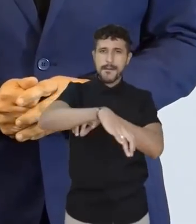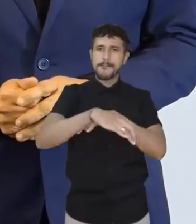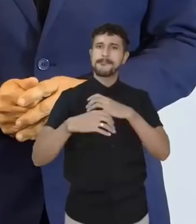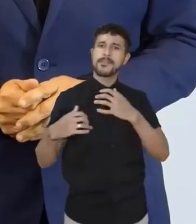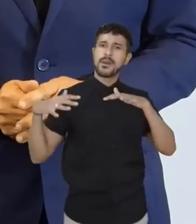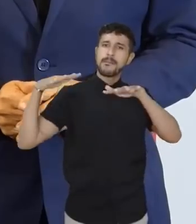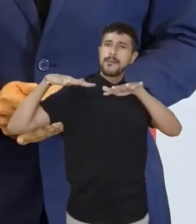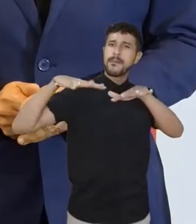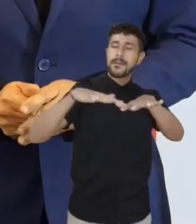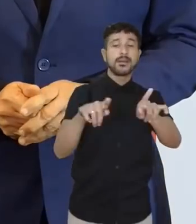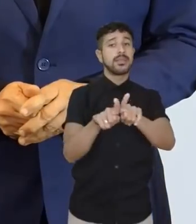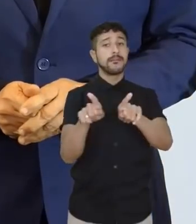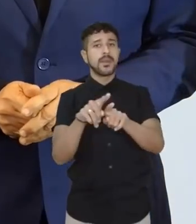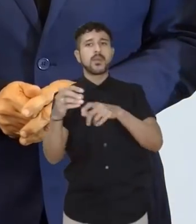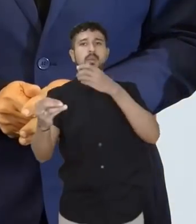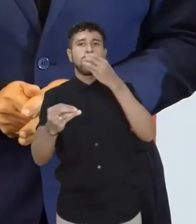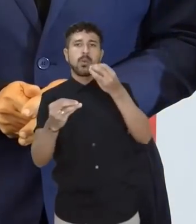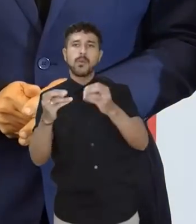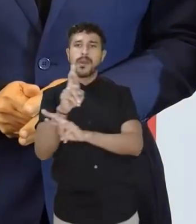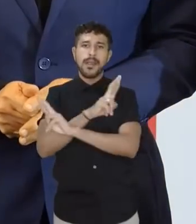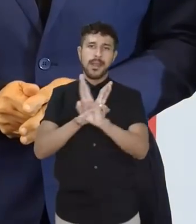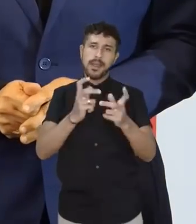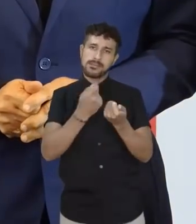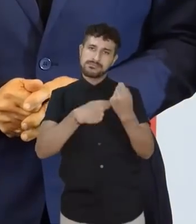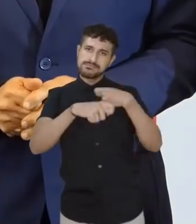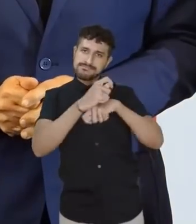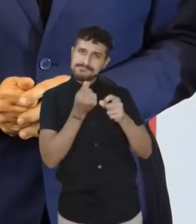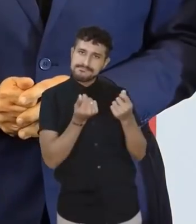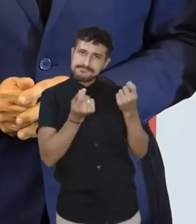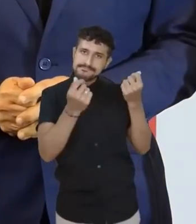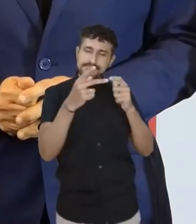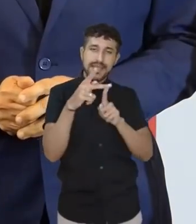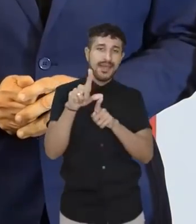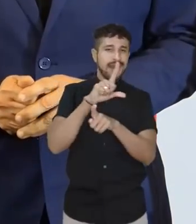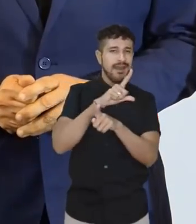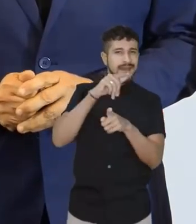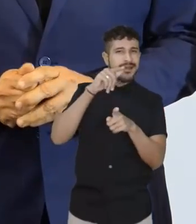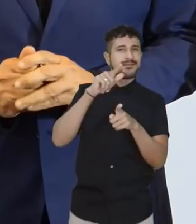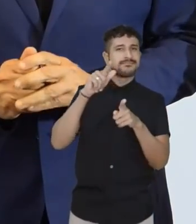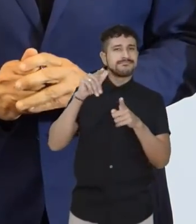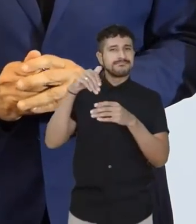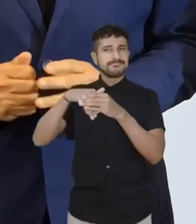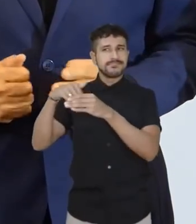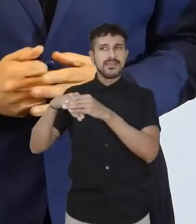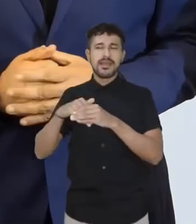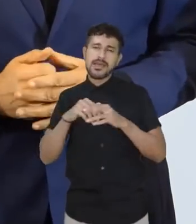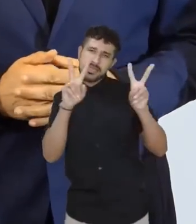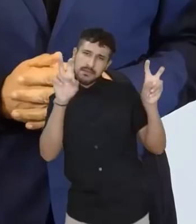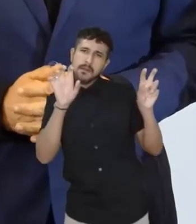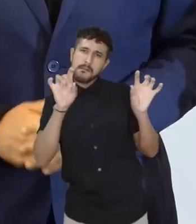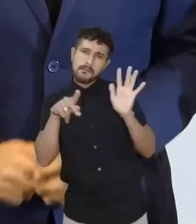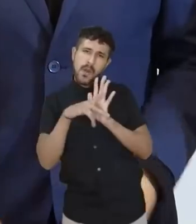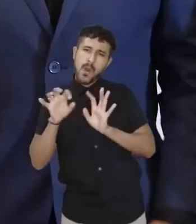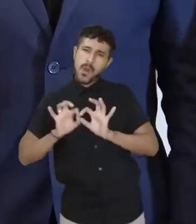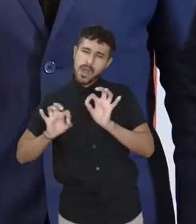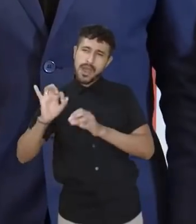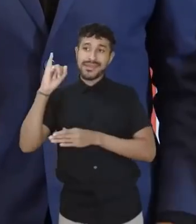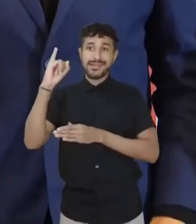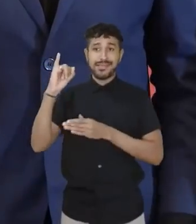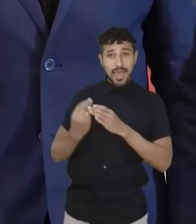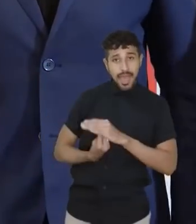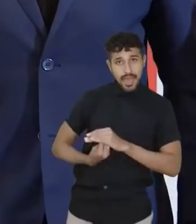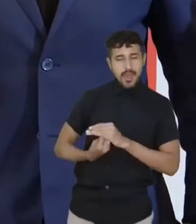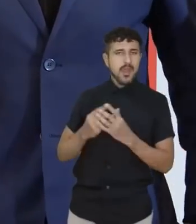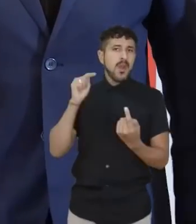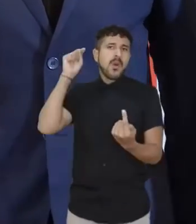claro, também em relação a finanças da pré-campanha. Então, são temas mais de organização. E o objetivo é